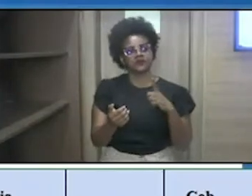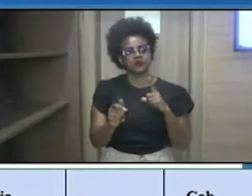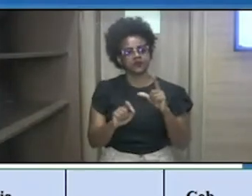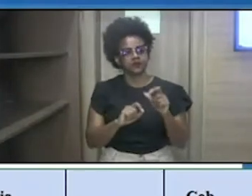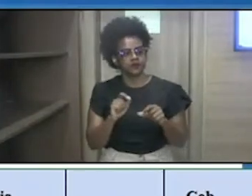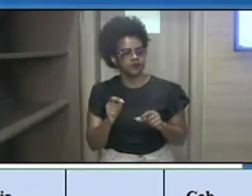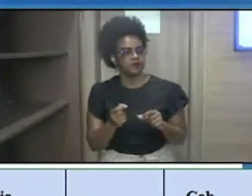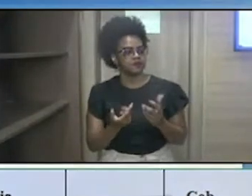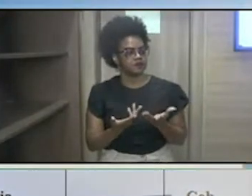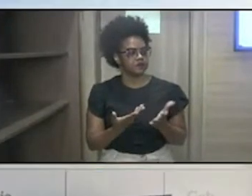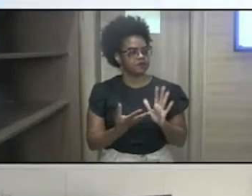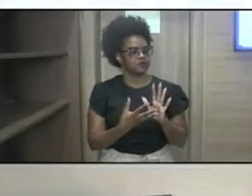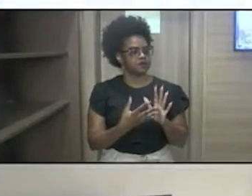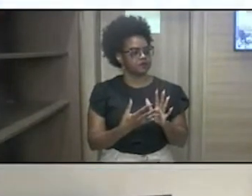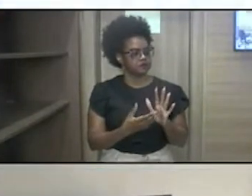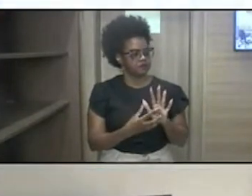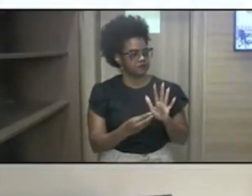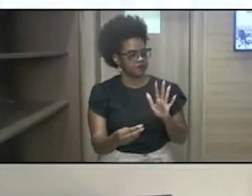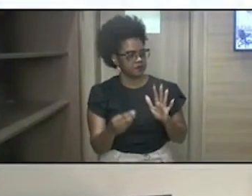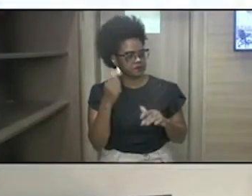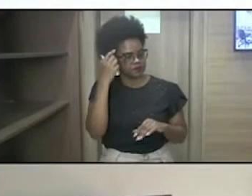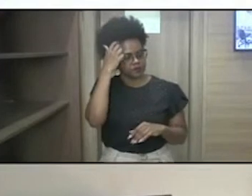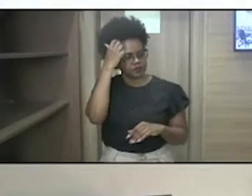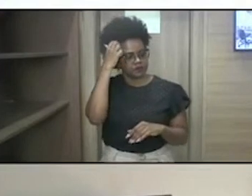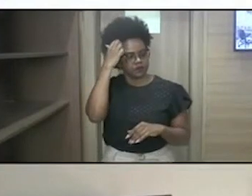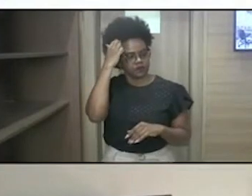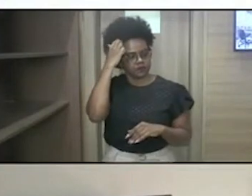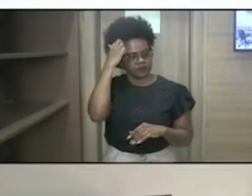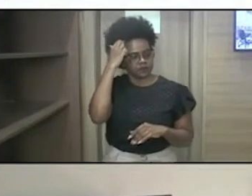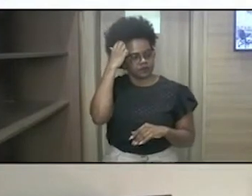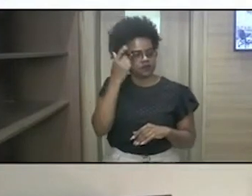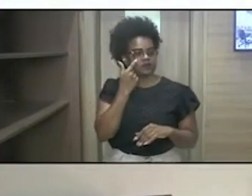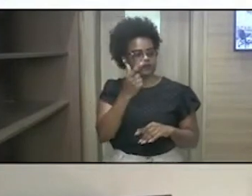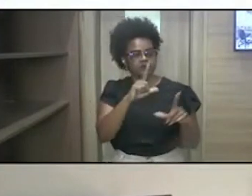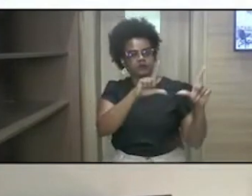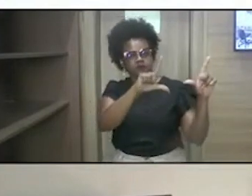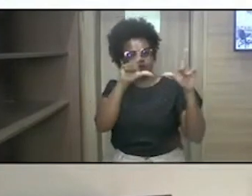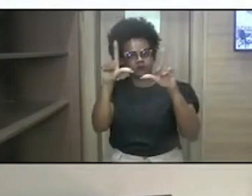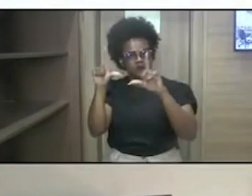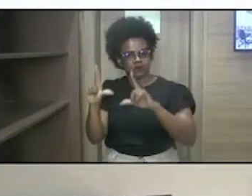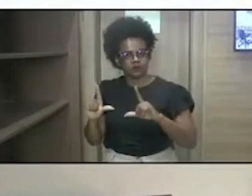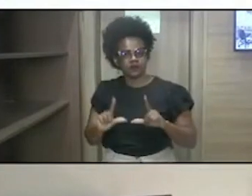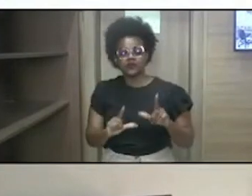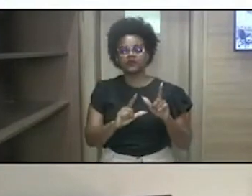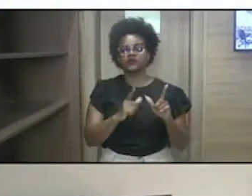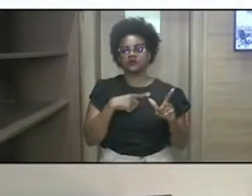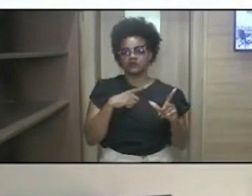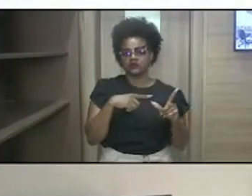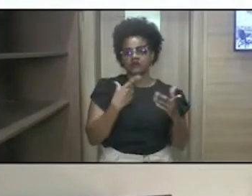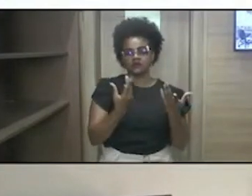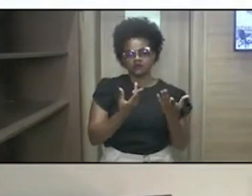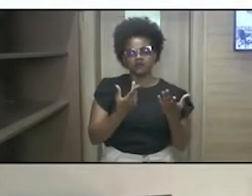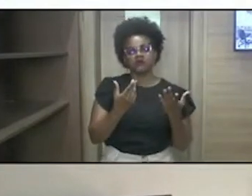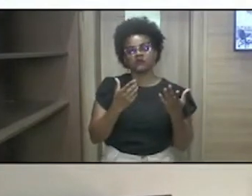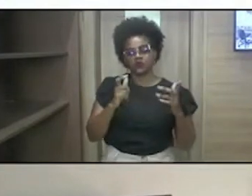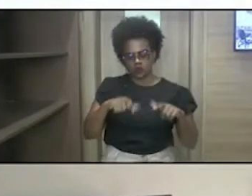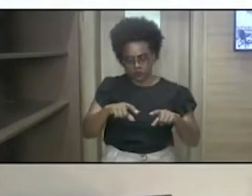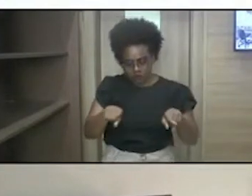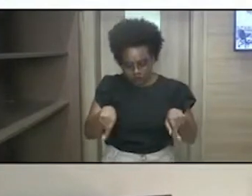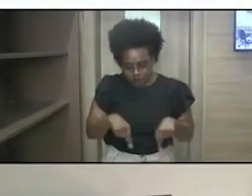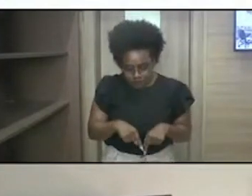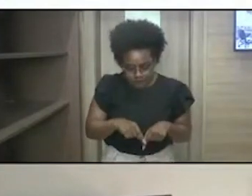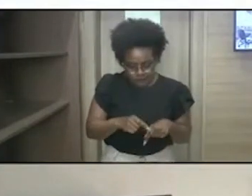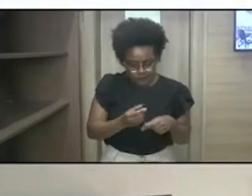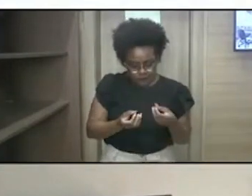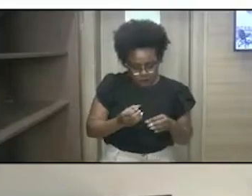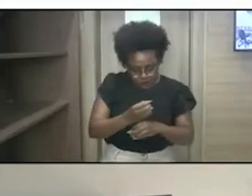esse desenho, né? Desse modelo. Aqui são algumas fotos, só para vocês terem ideia, né? Uma estrutura de um laboratório, um dos